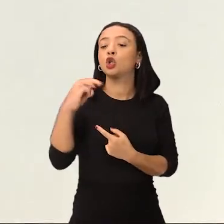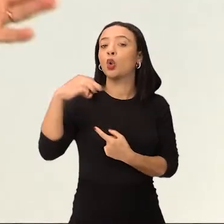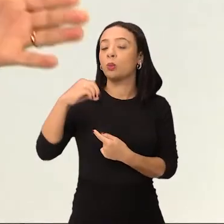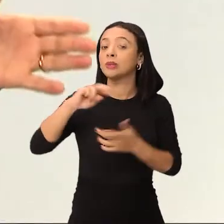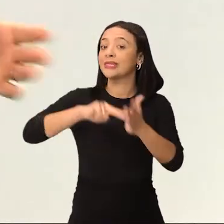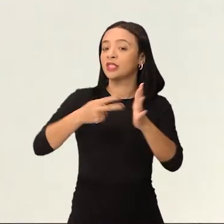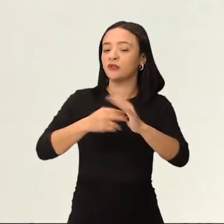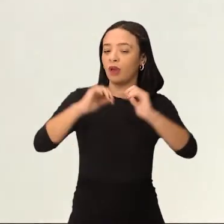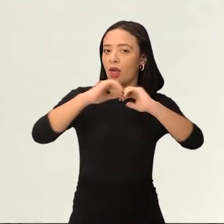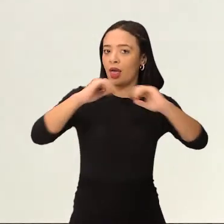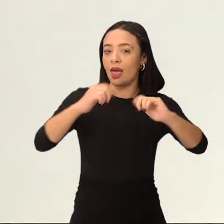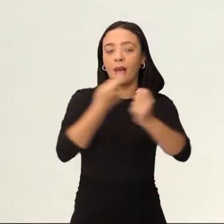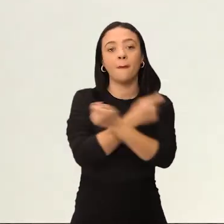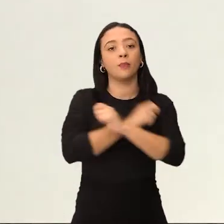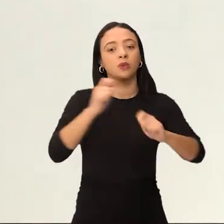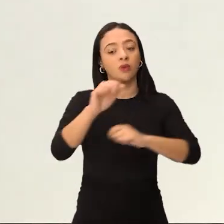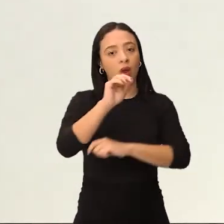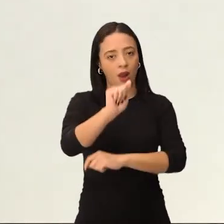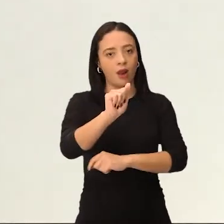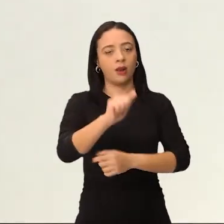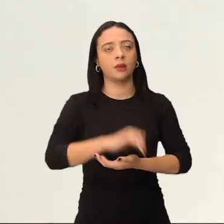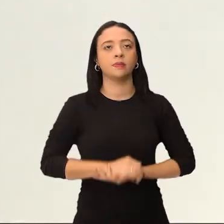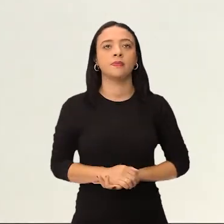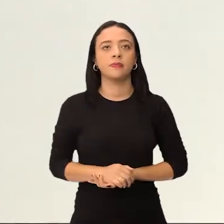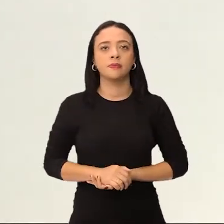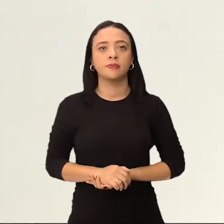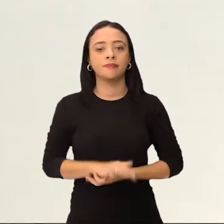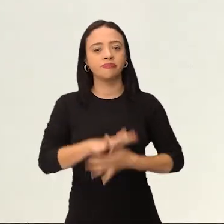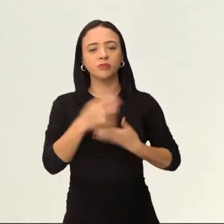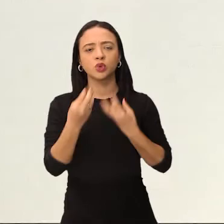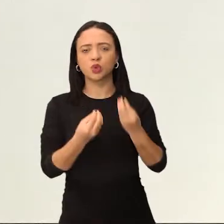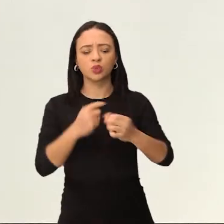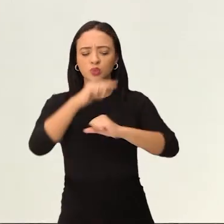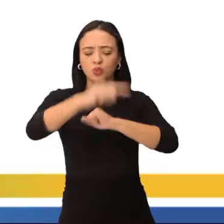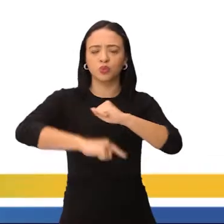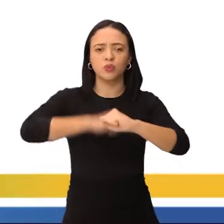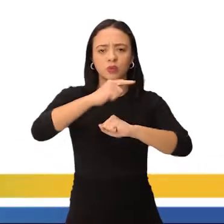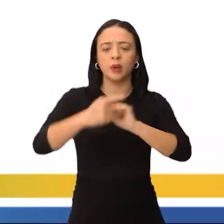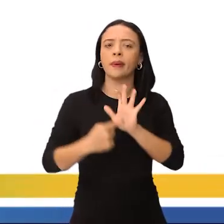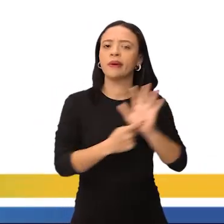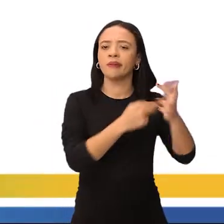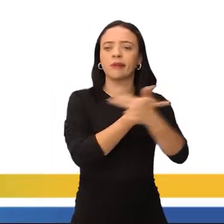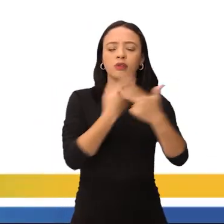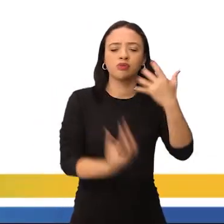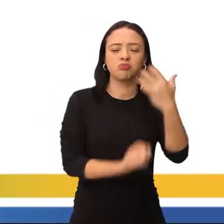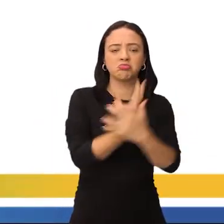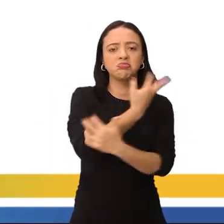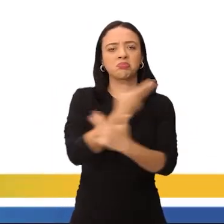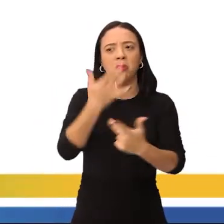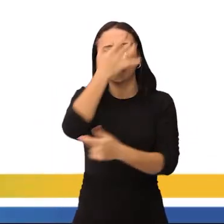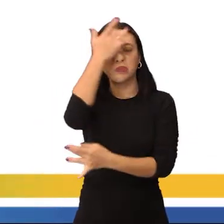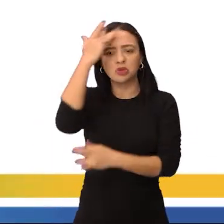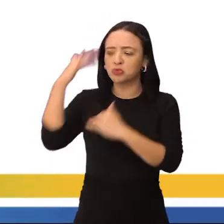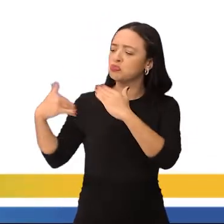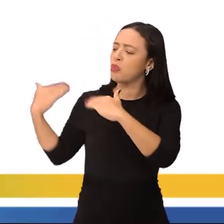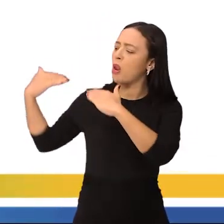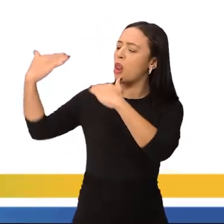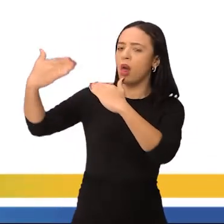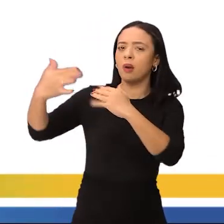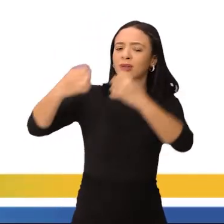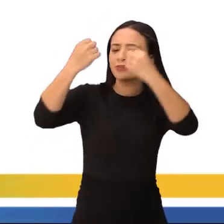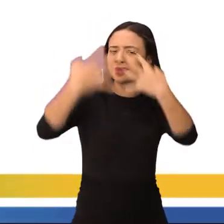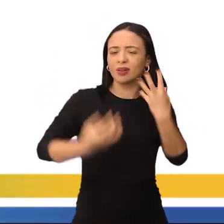seria divisível por isso o ar e aí como seria o ato apareceram pessoas né e ao longo da história